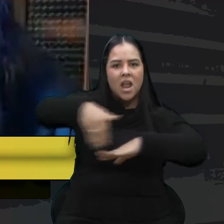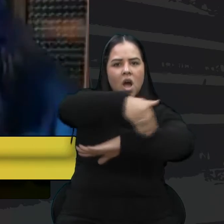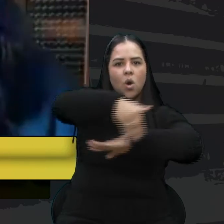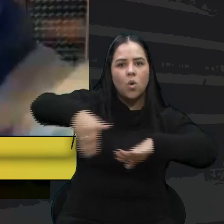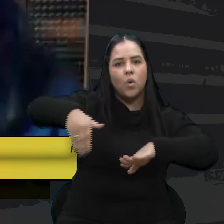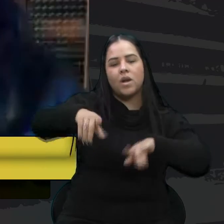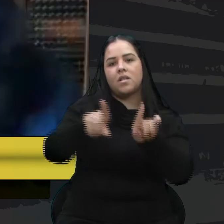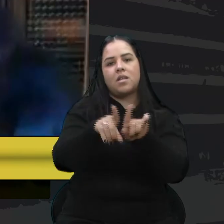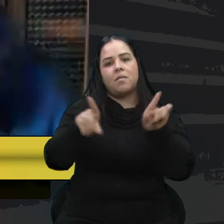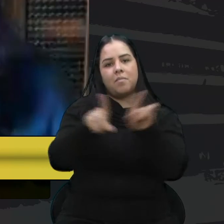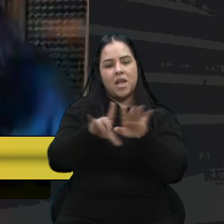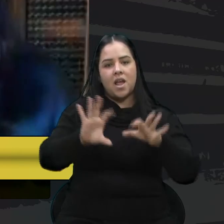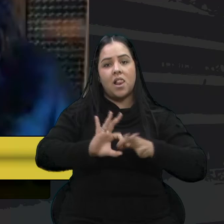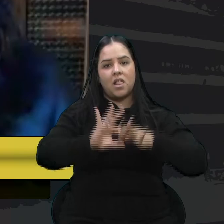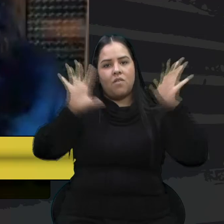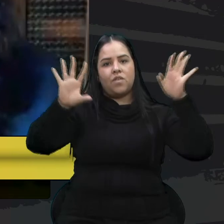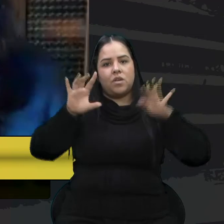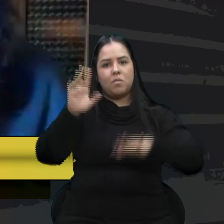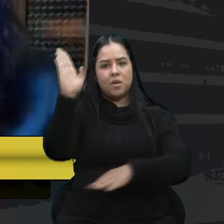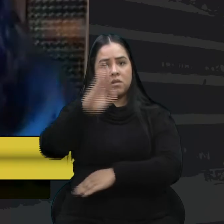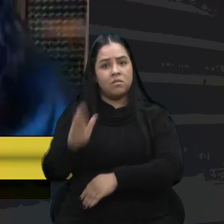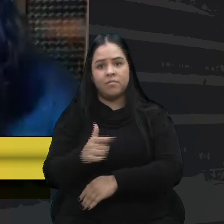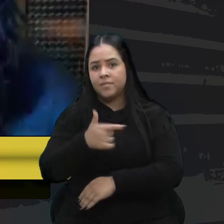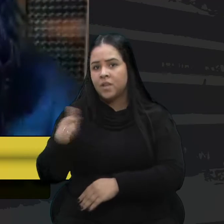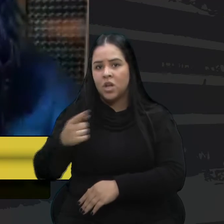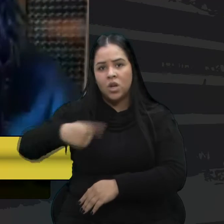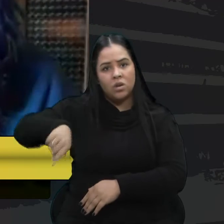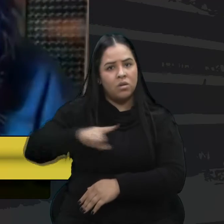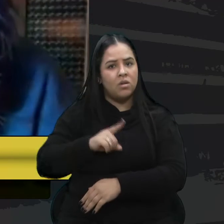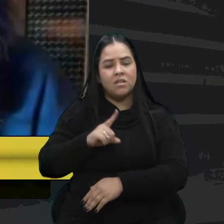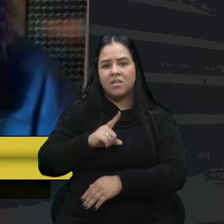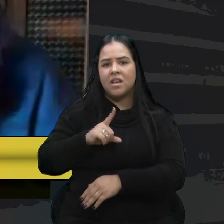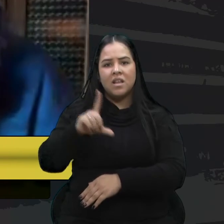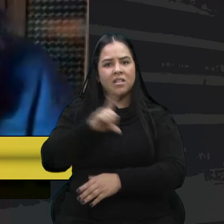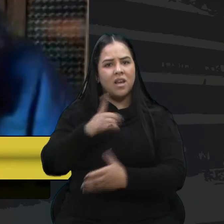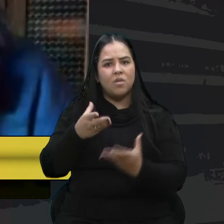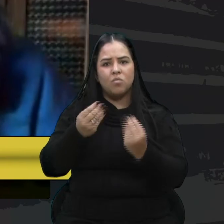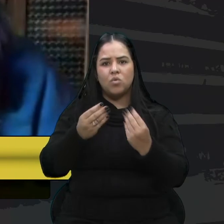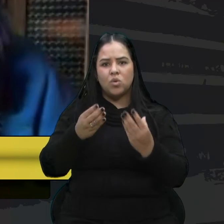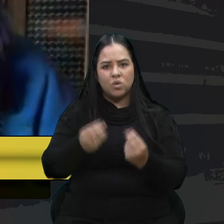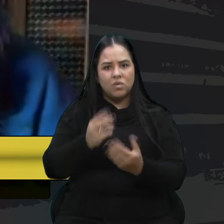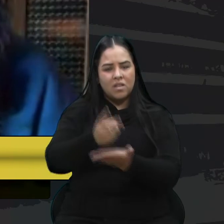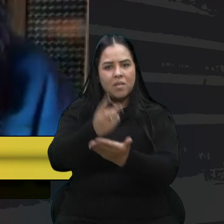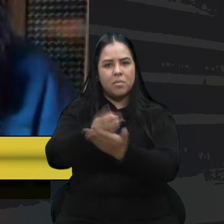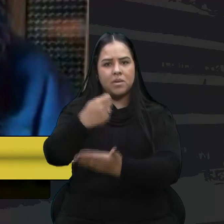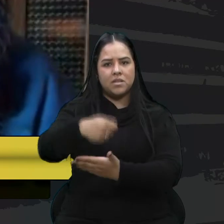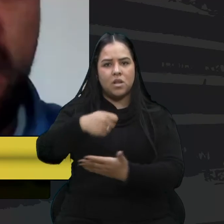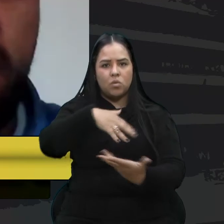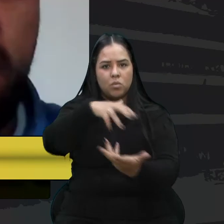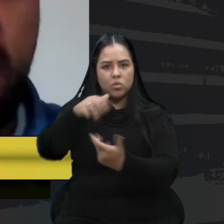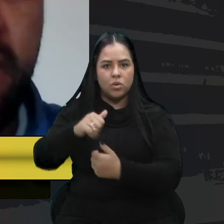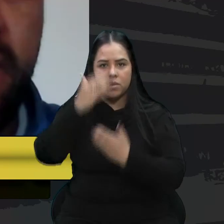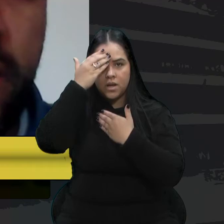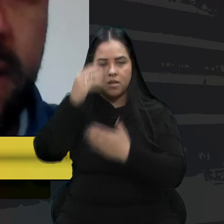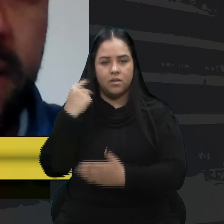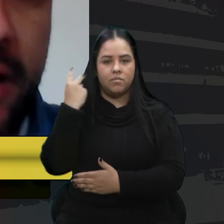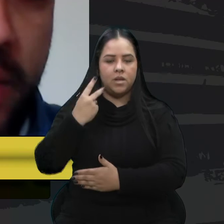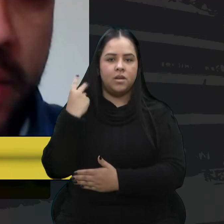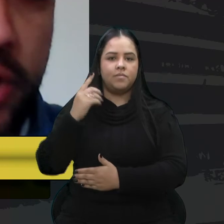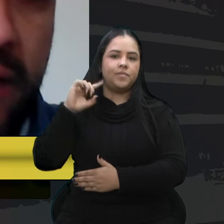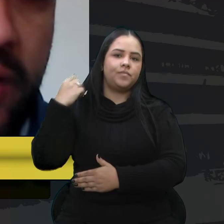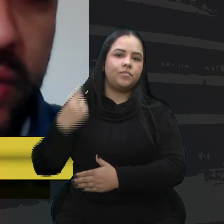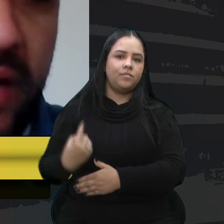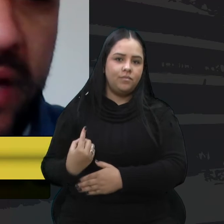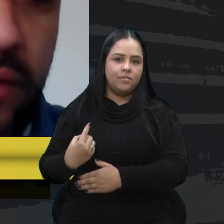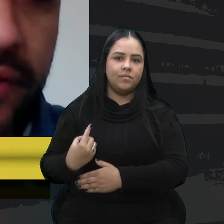que o Brasil já não tem mais. A gente está cada vez mais dependente do capital internacional. Obrigada. Obrigado, vereadora Denise. Vereadora Estela, de